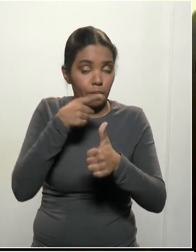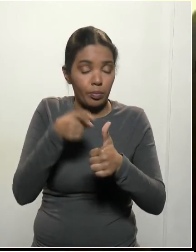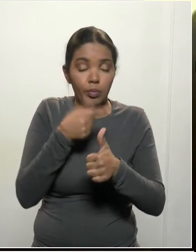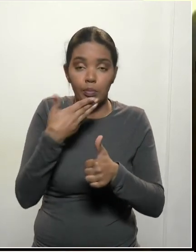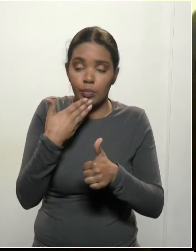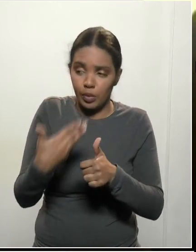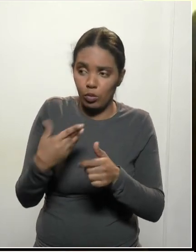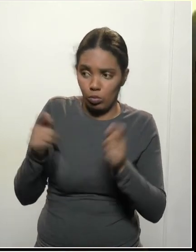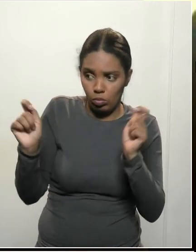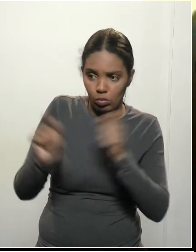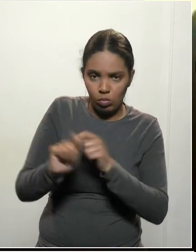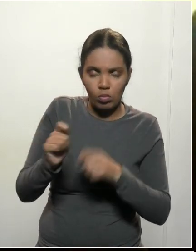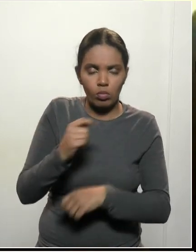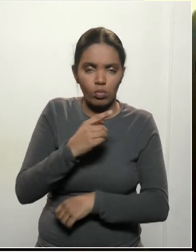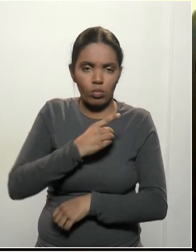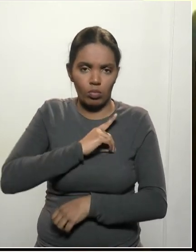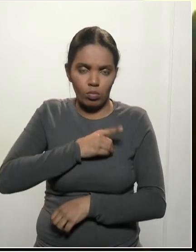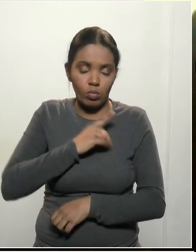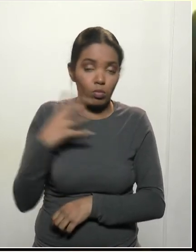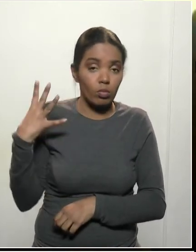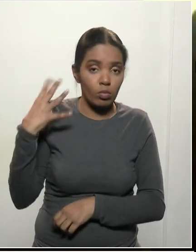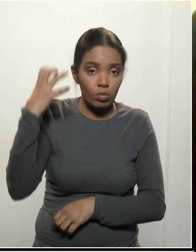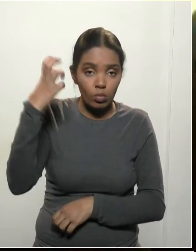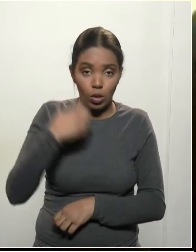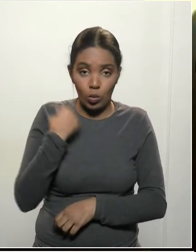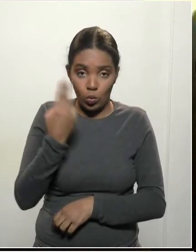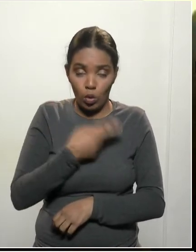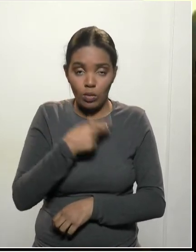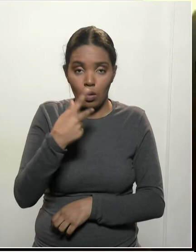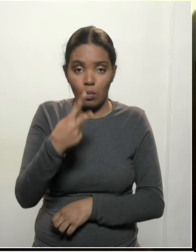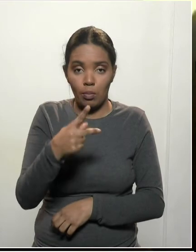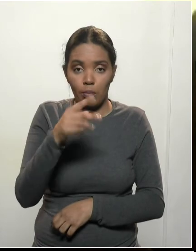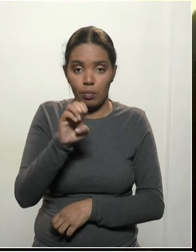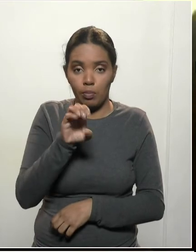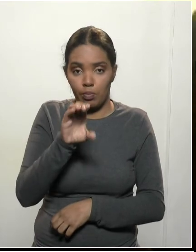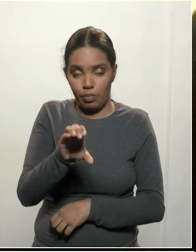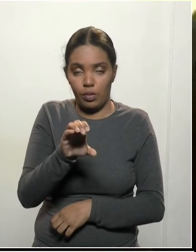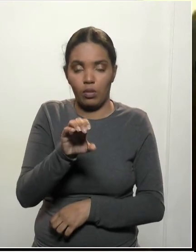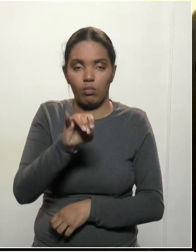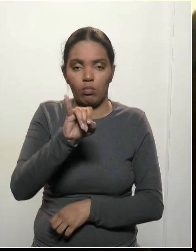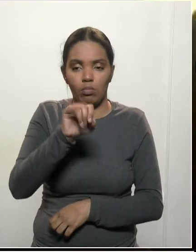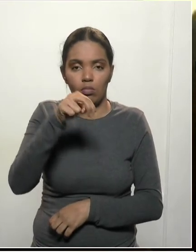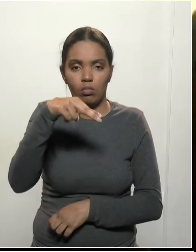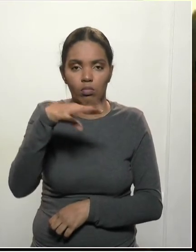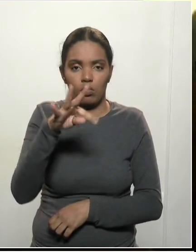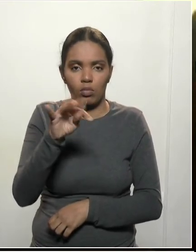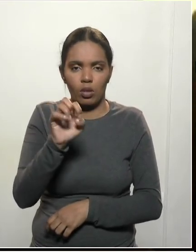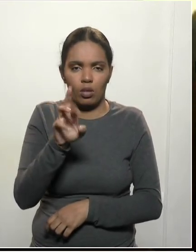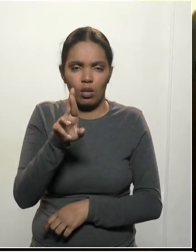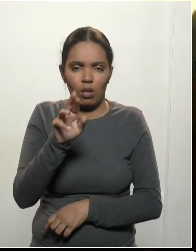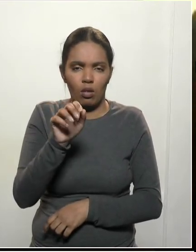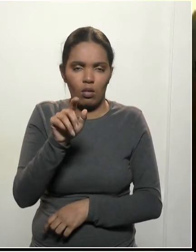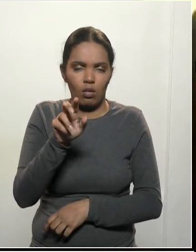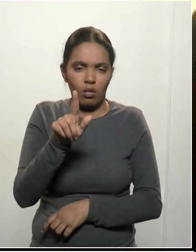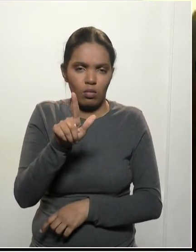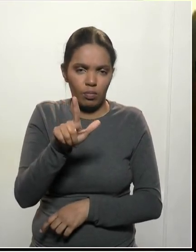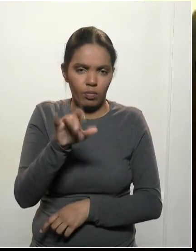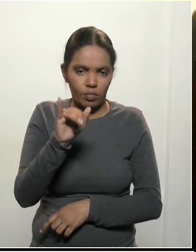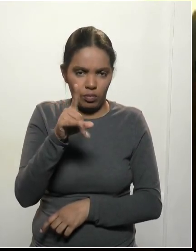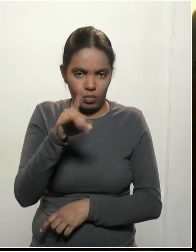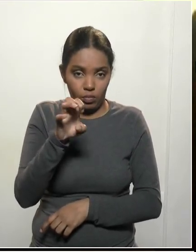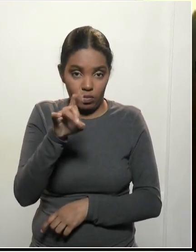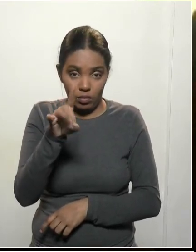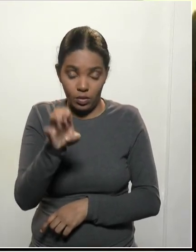o deputado Francisquini, da sessão da nossa PEC da integralidade e paridade, que vai ser segunda-feira às 10 horas.